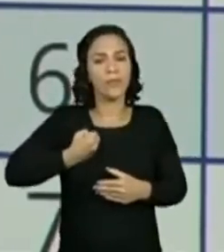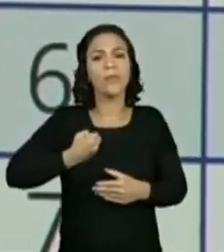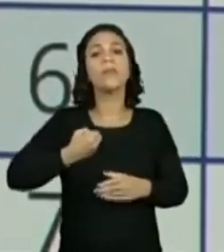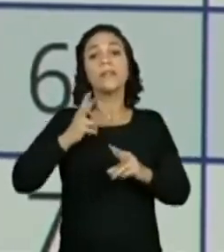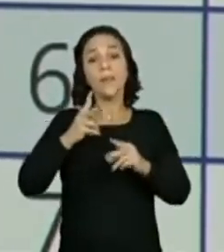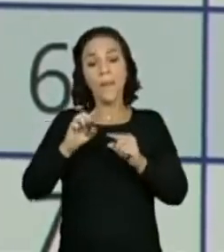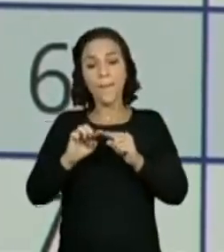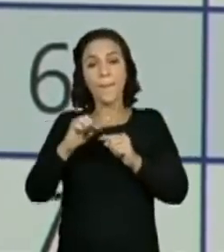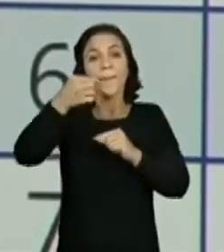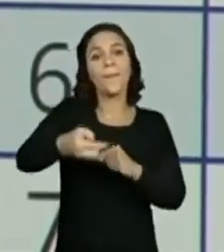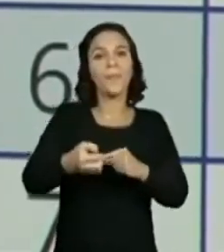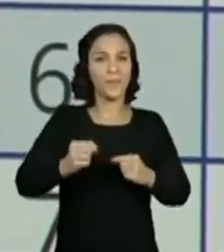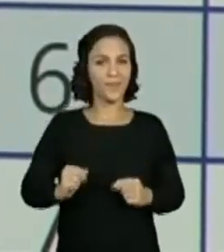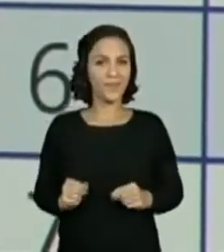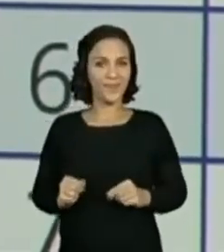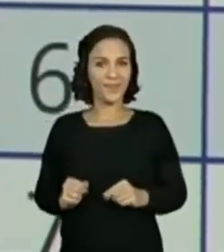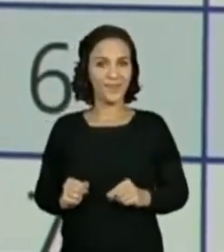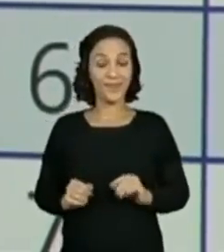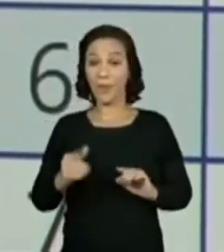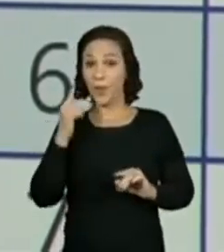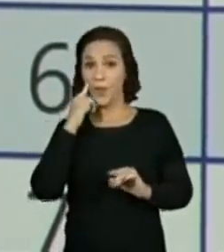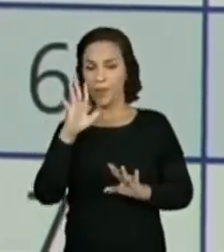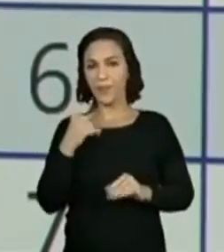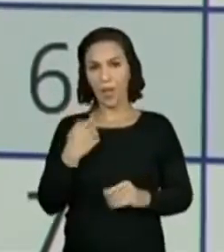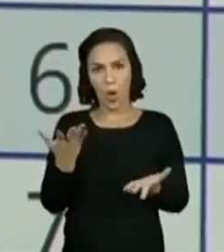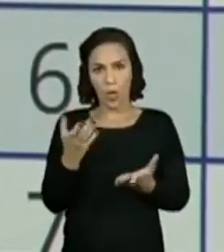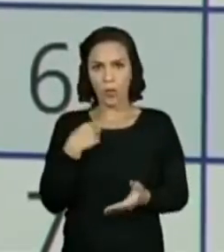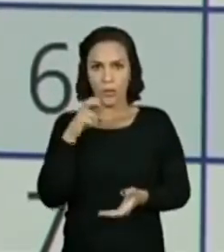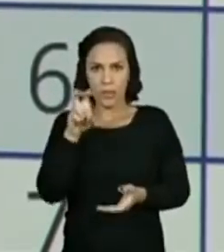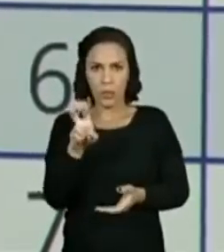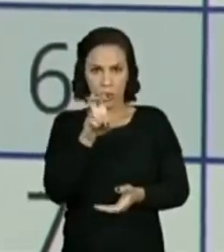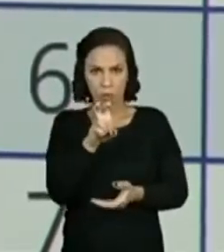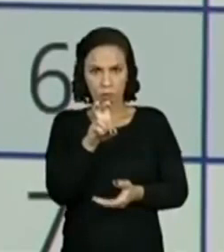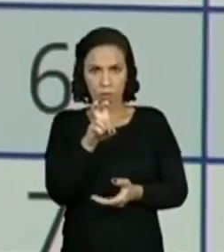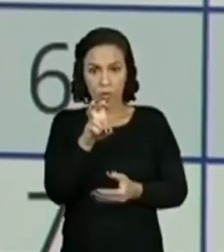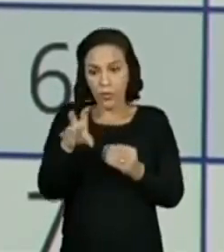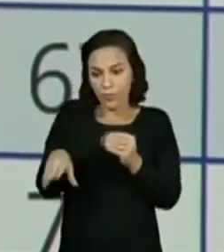o próximo número. Ou seja, se eu tenho 55 mais 1,